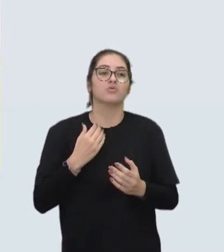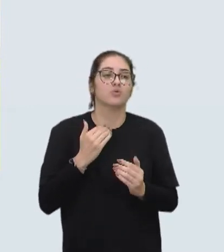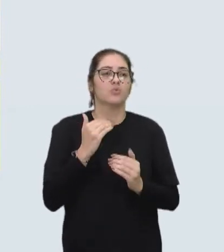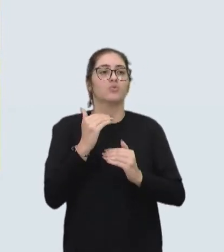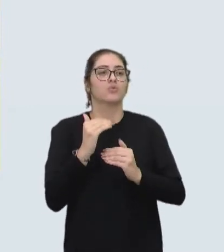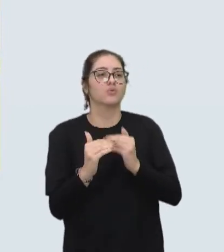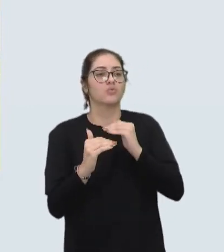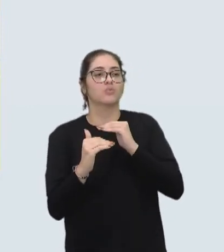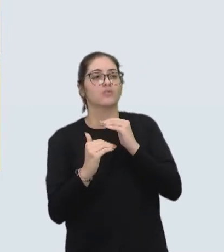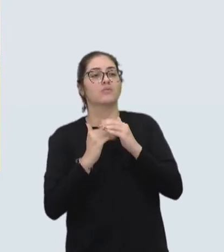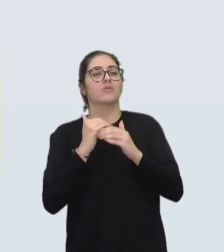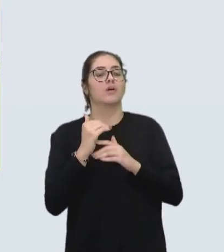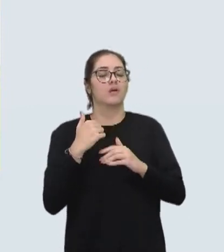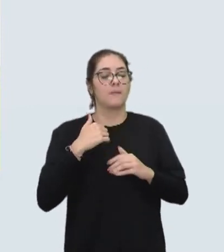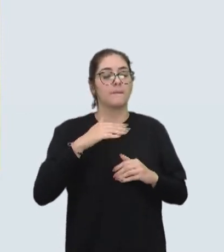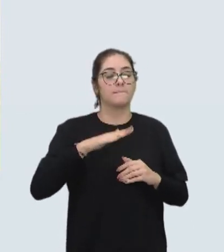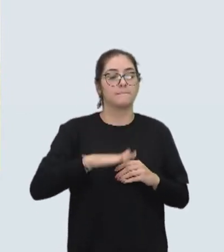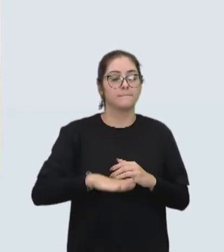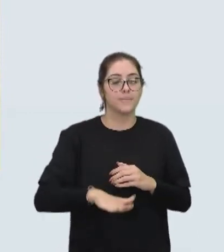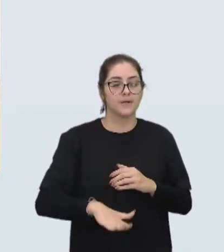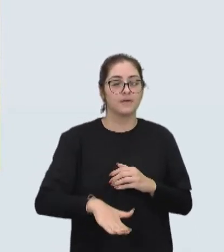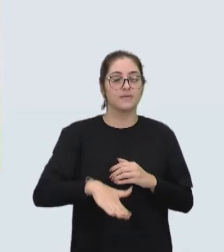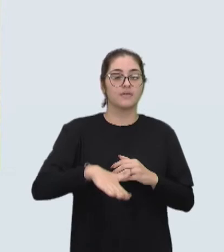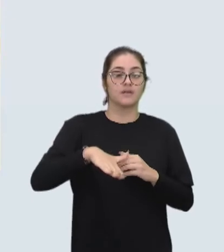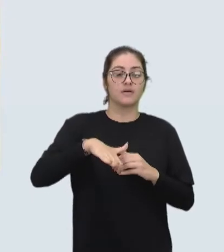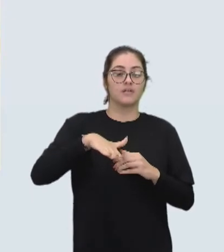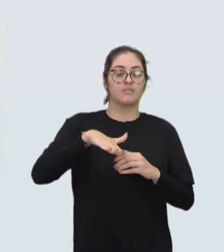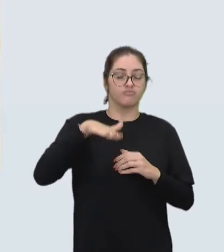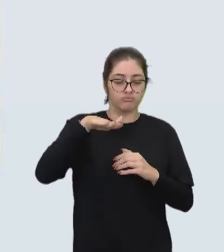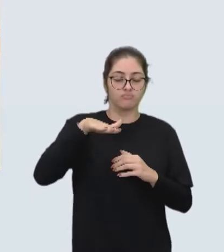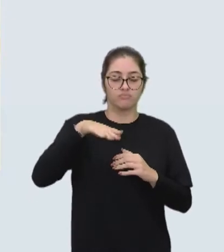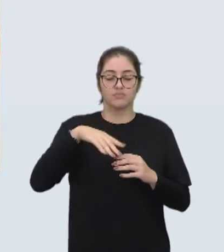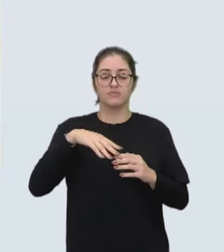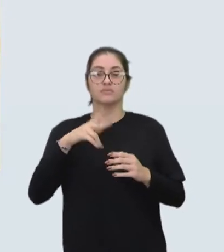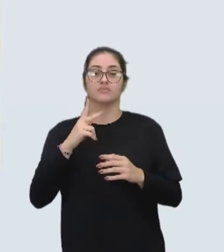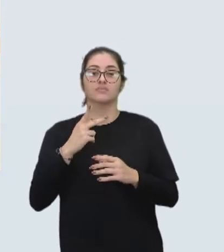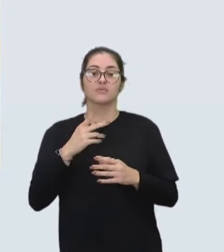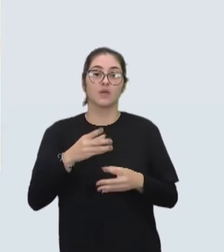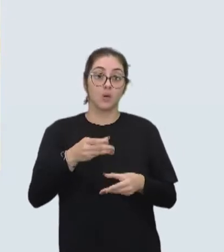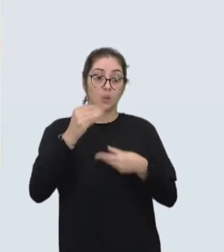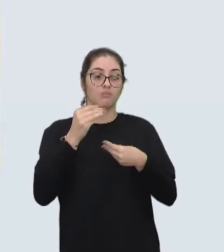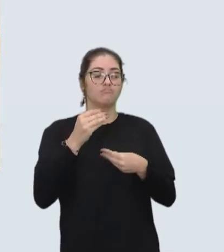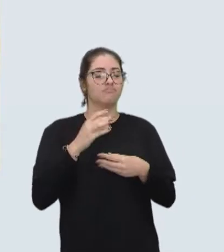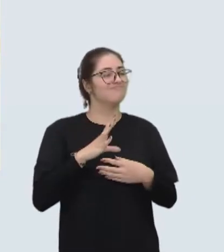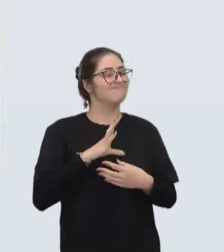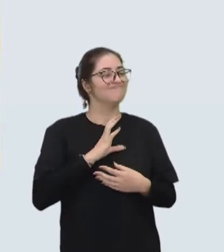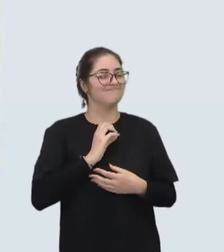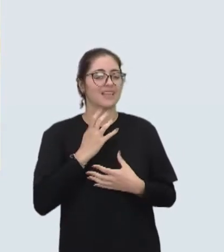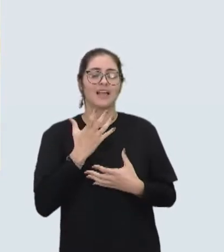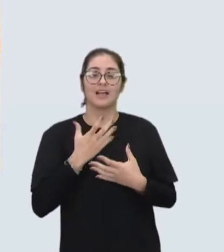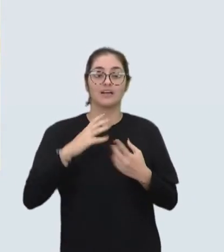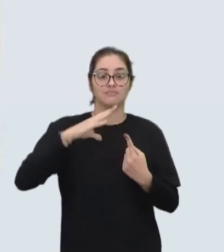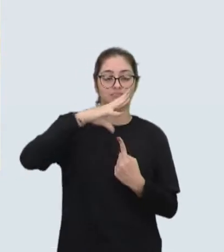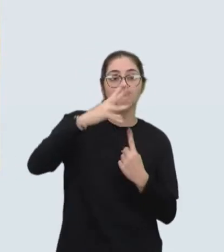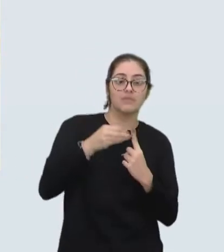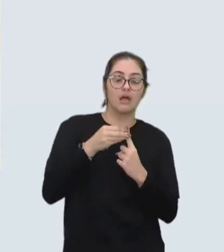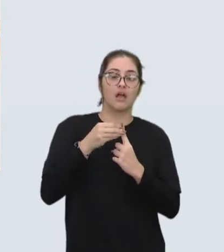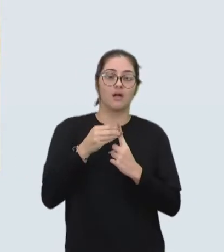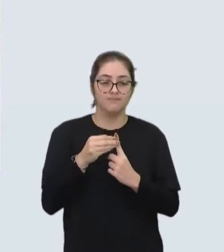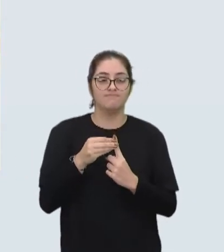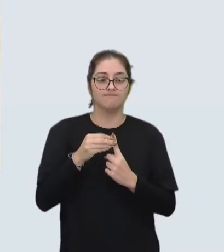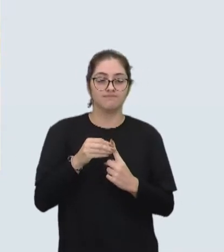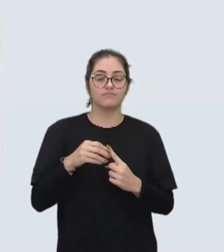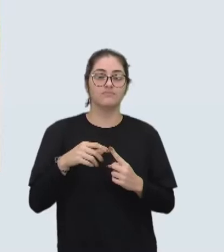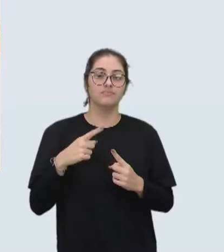desenvolvendo desde quando era criança, esse interesse Desde a época da escola, então. pelas artes, sim. Talvez